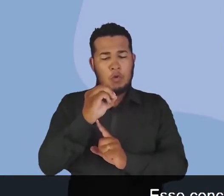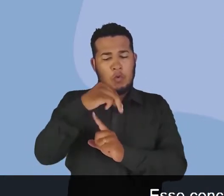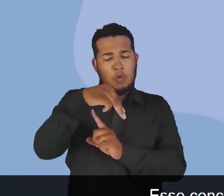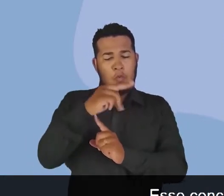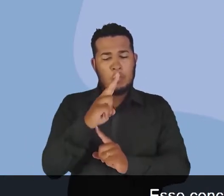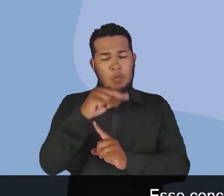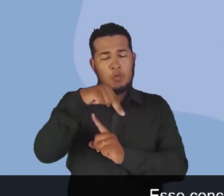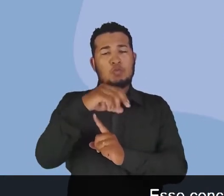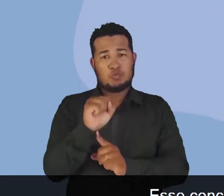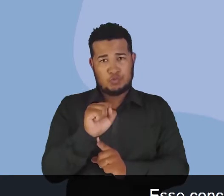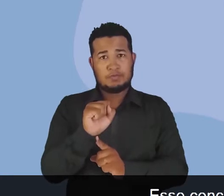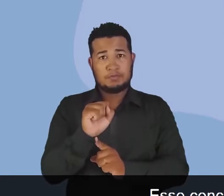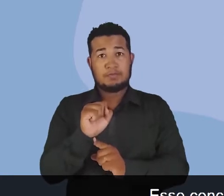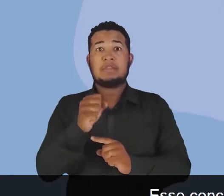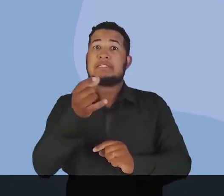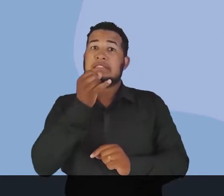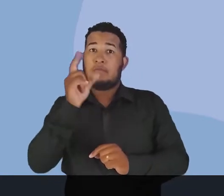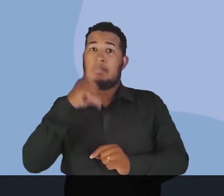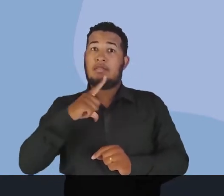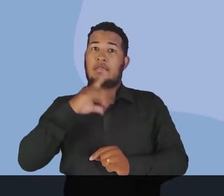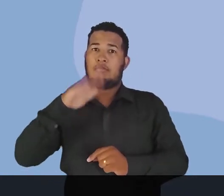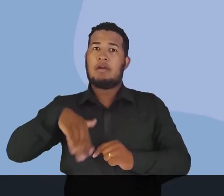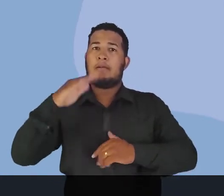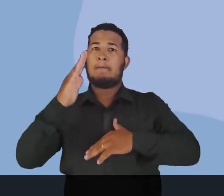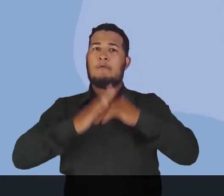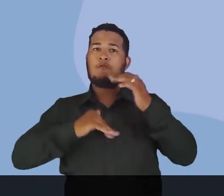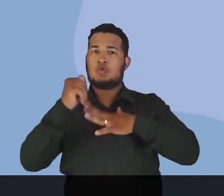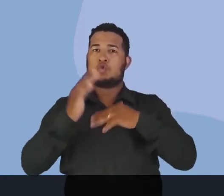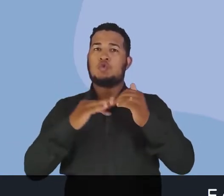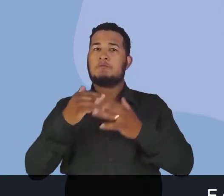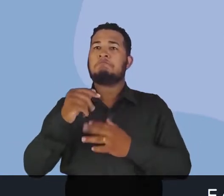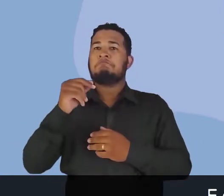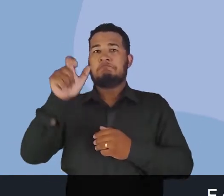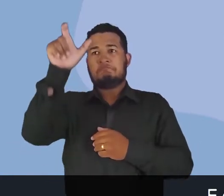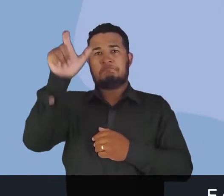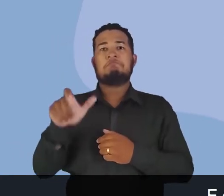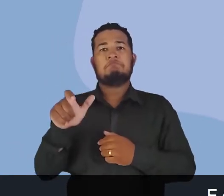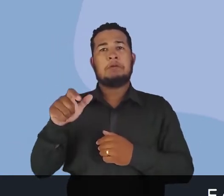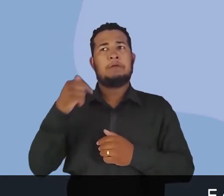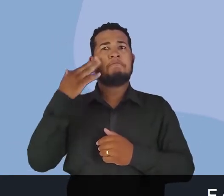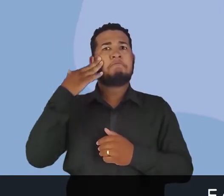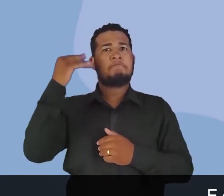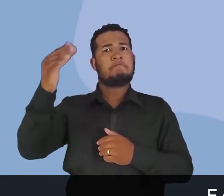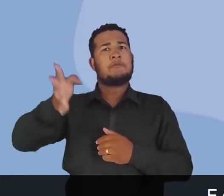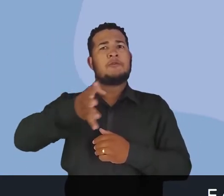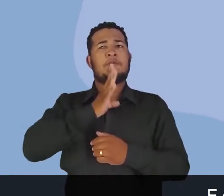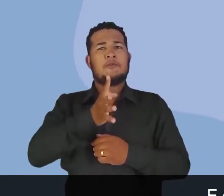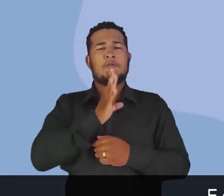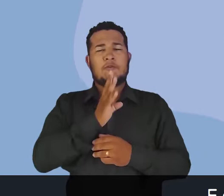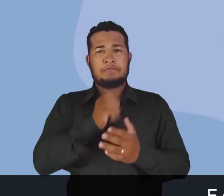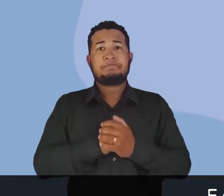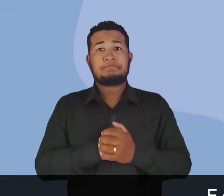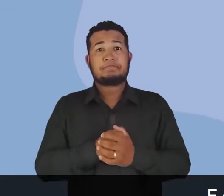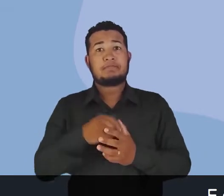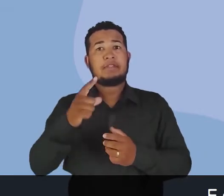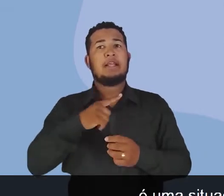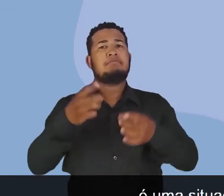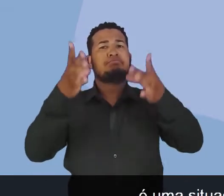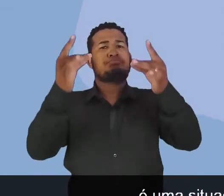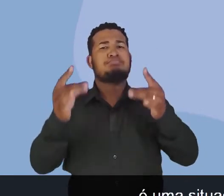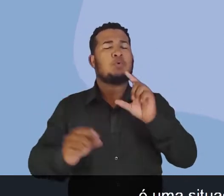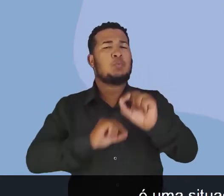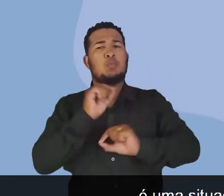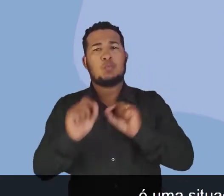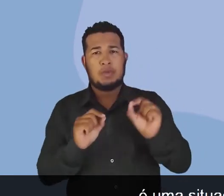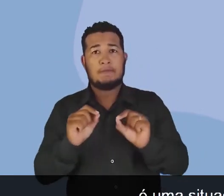bastante interessado em ecologia, chamado Garrett Hardin. E ele vai conceituar a tragédia dos comuns o seguinte: é